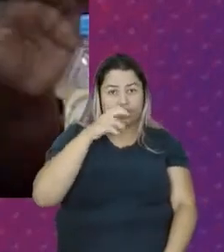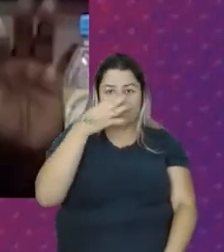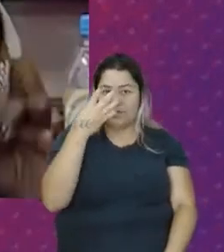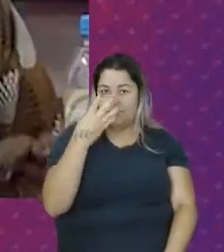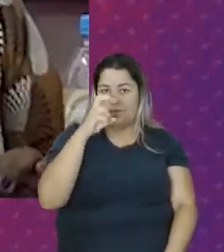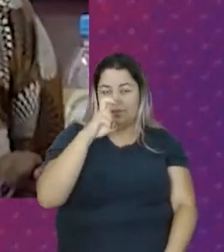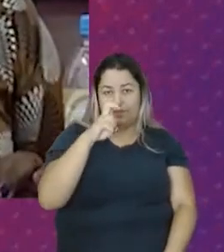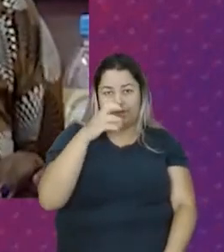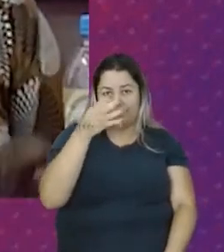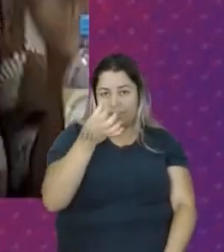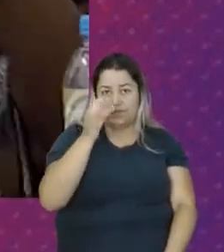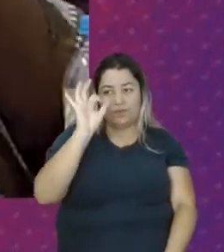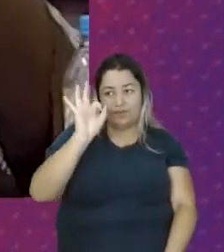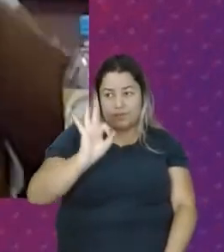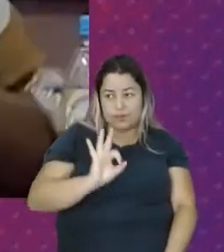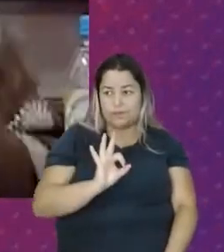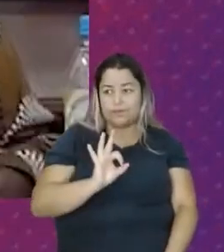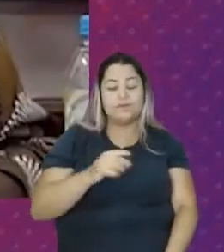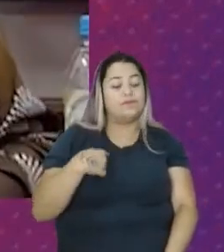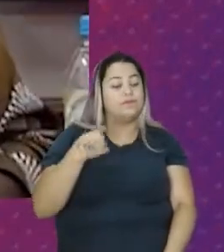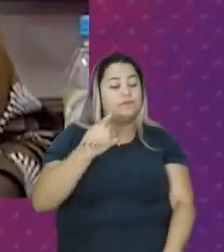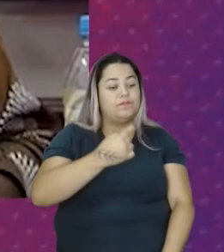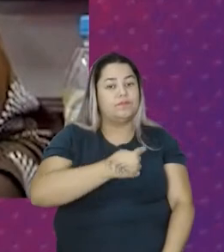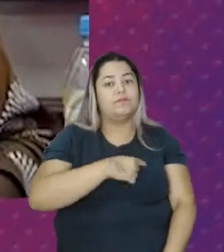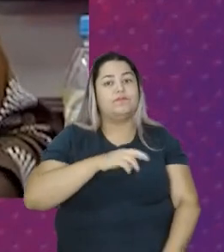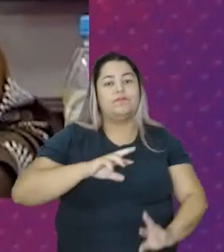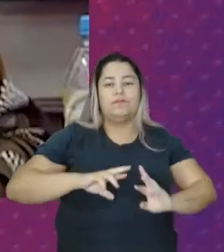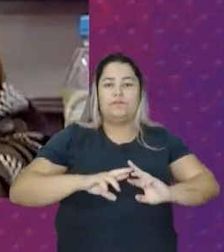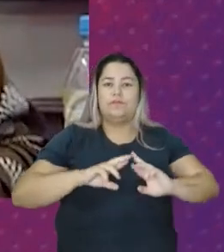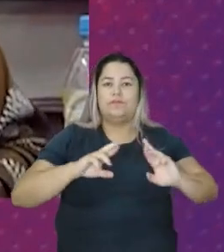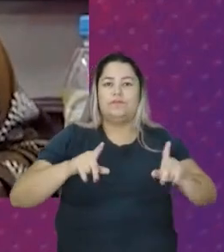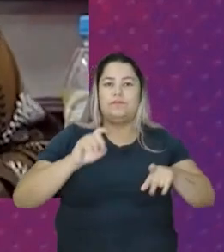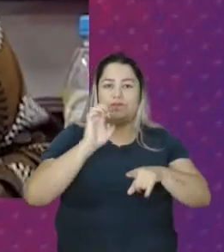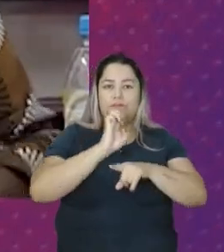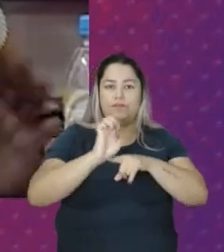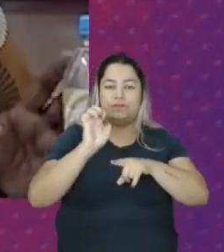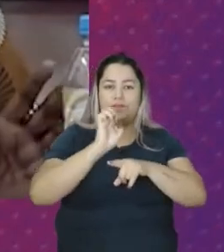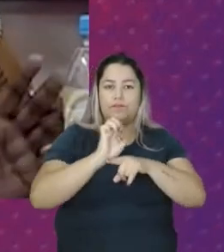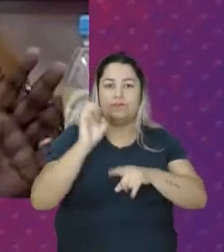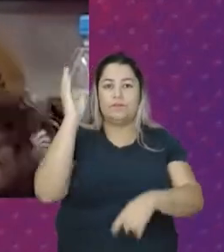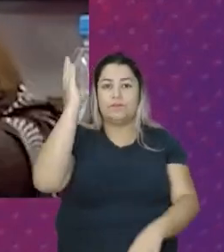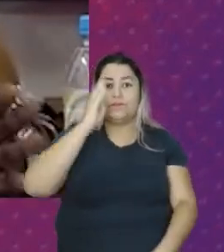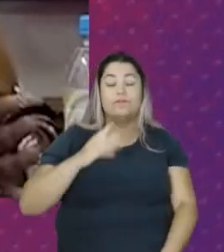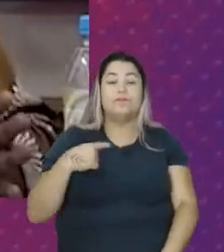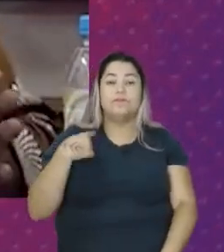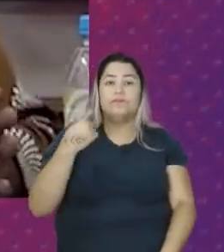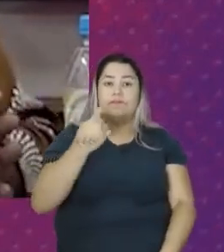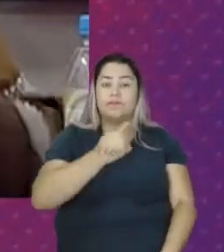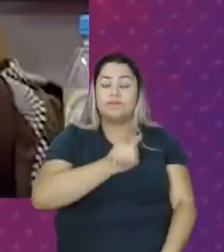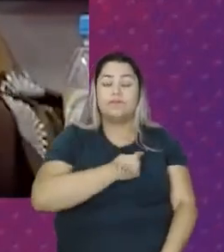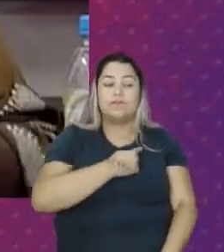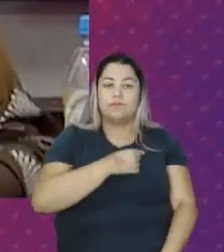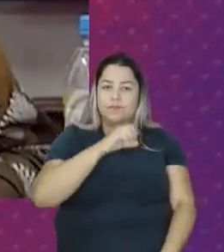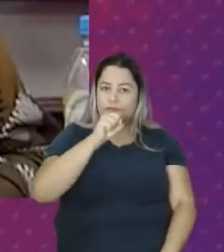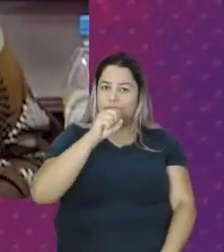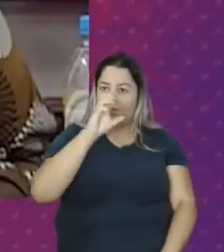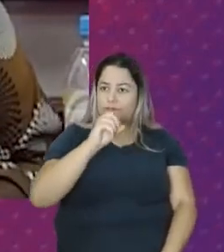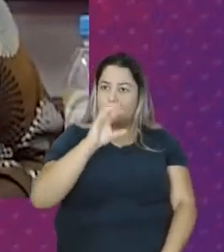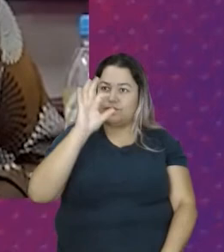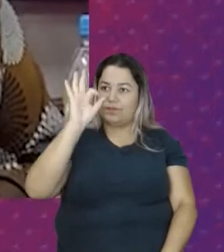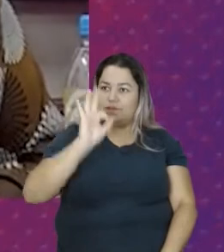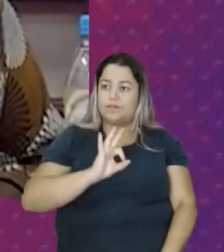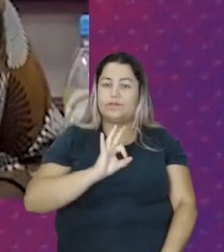54%, 56% que a gente tem hoje nos diferentes estados brasileiros. Nós éramos mais de 80% da